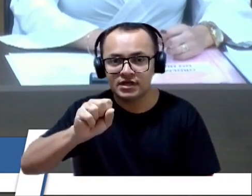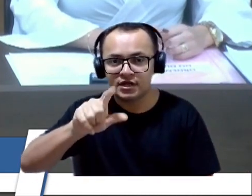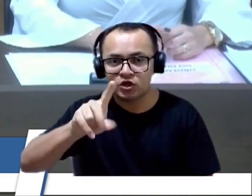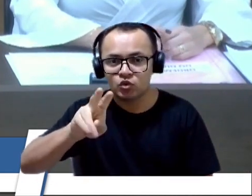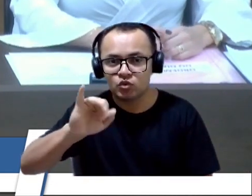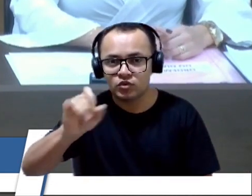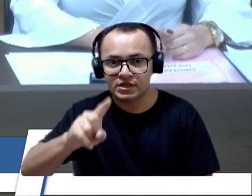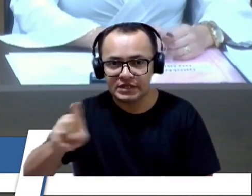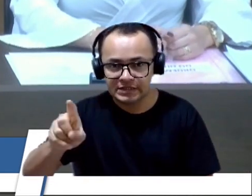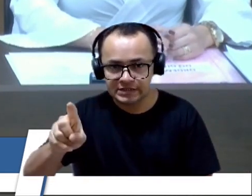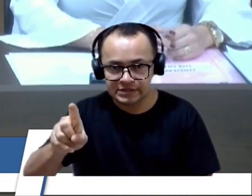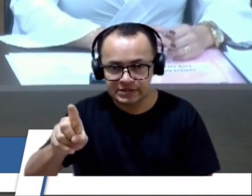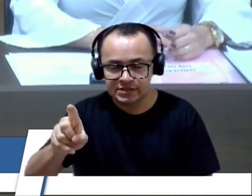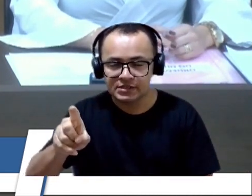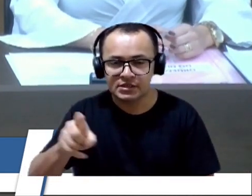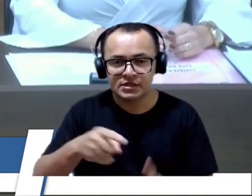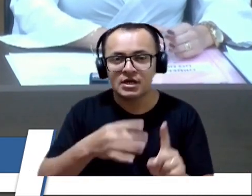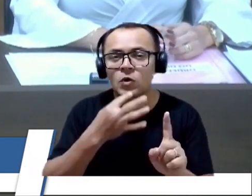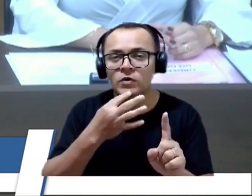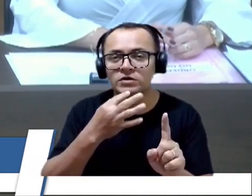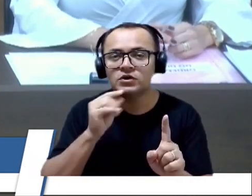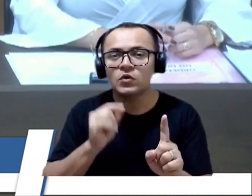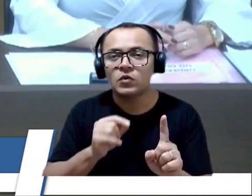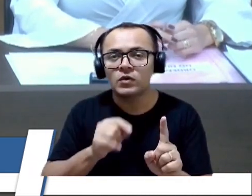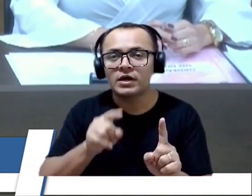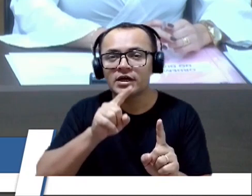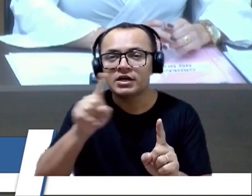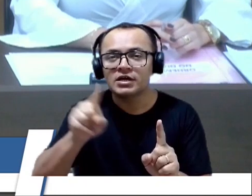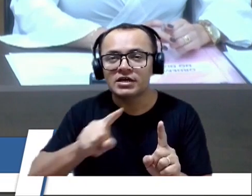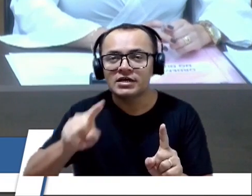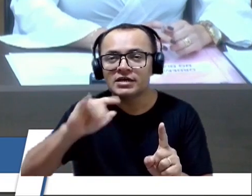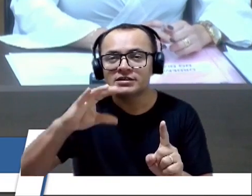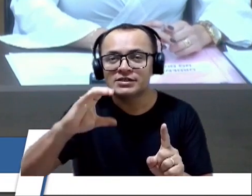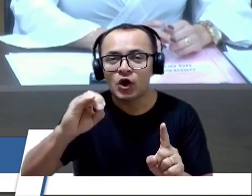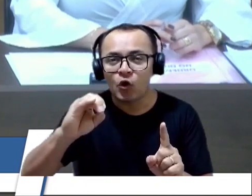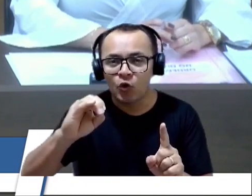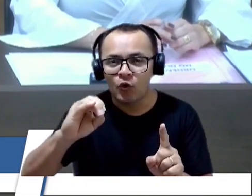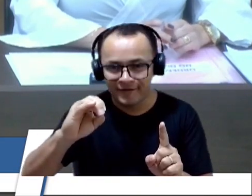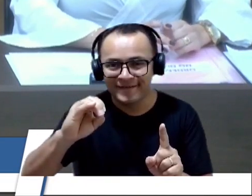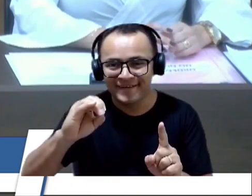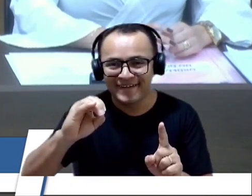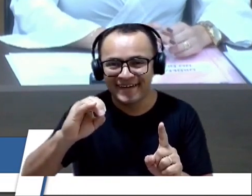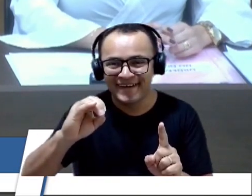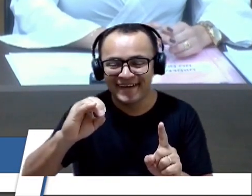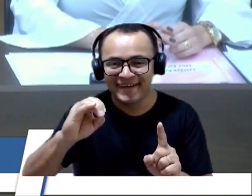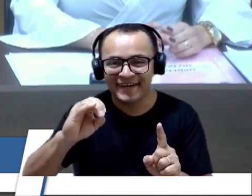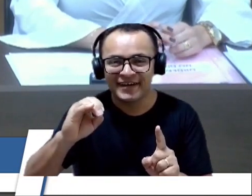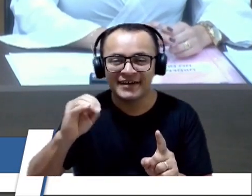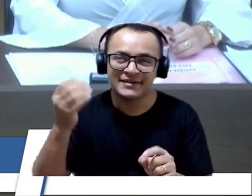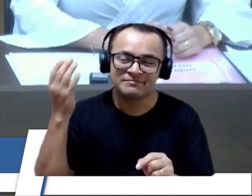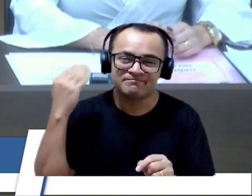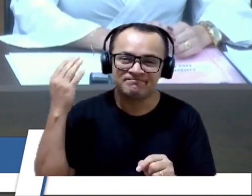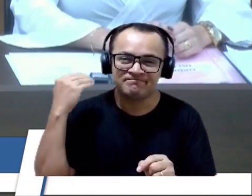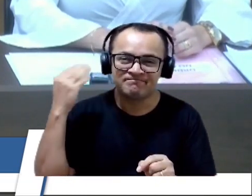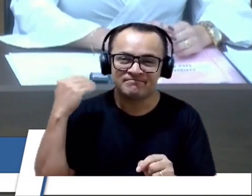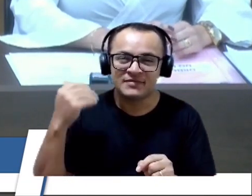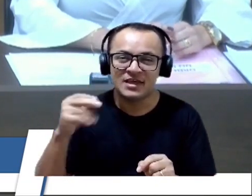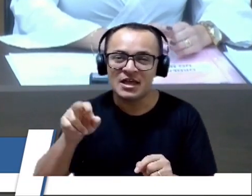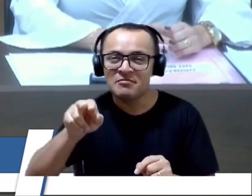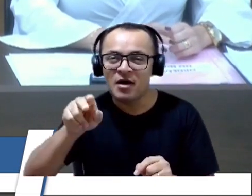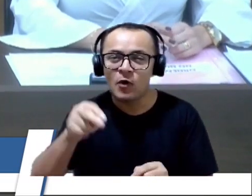mais conhecido como senhor Zico. Naquele momento eram 3 irmãos,